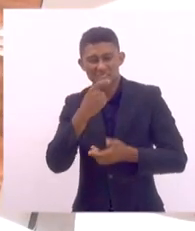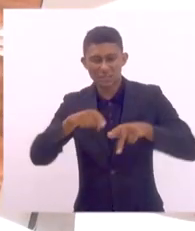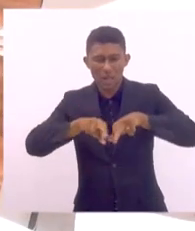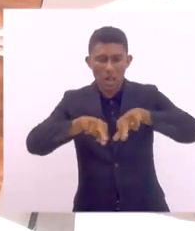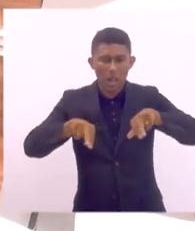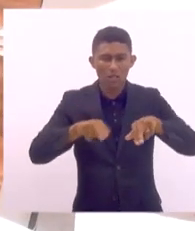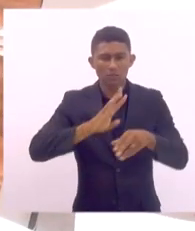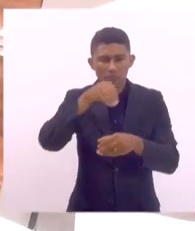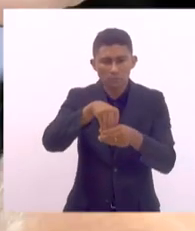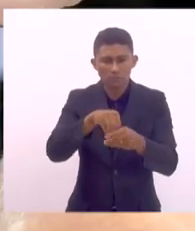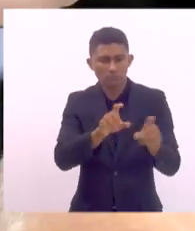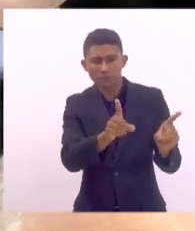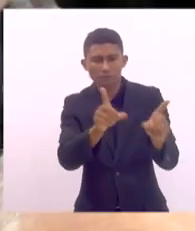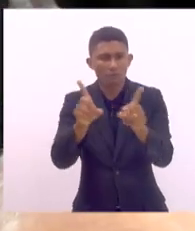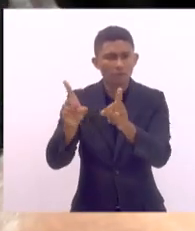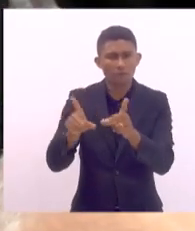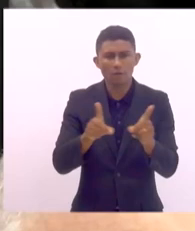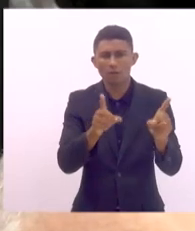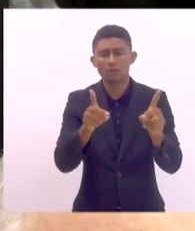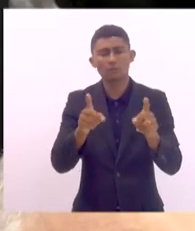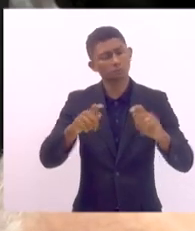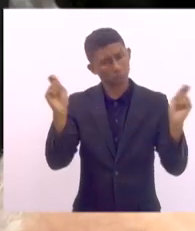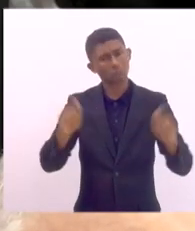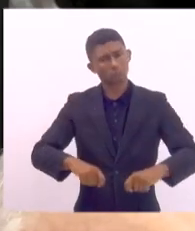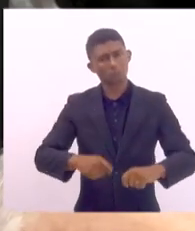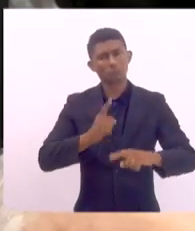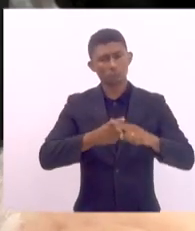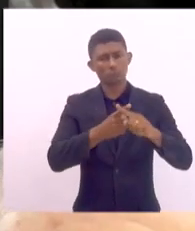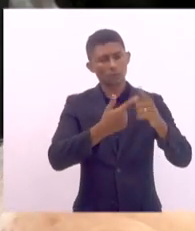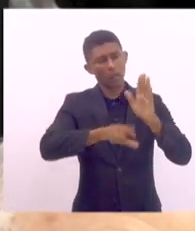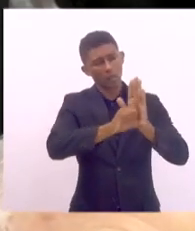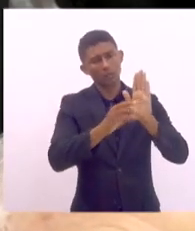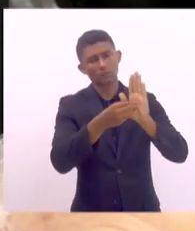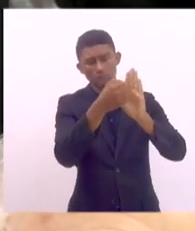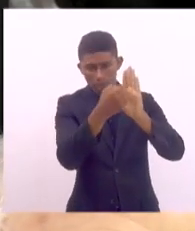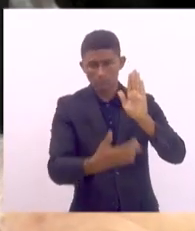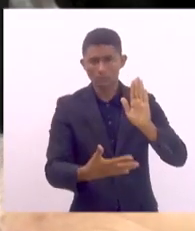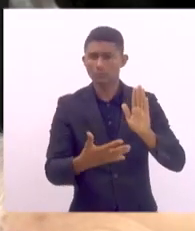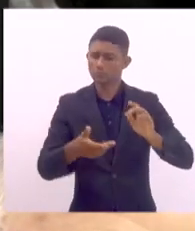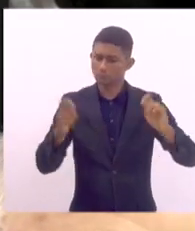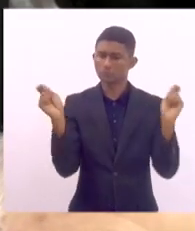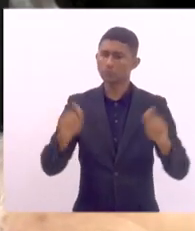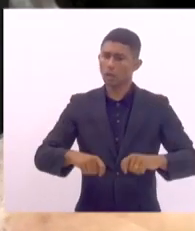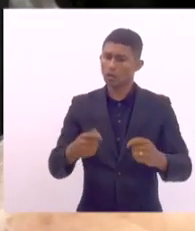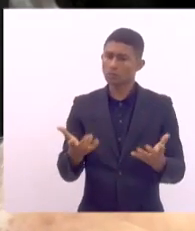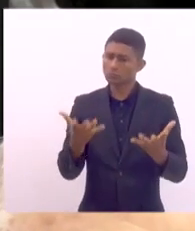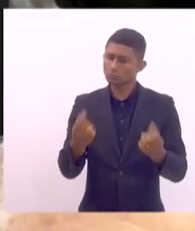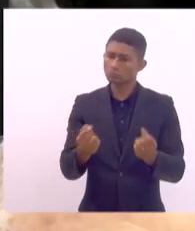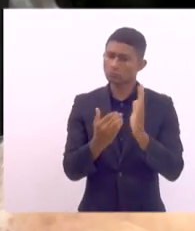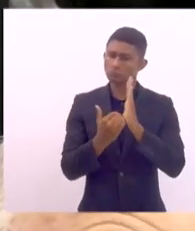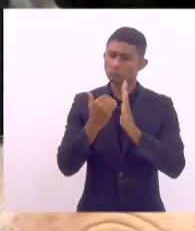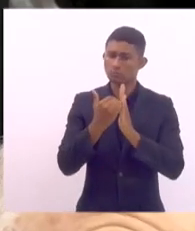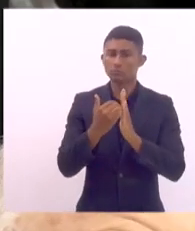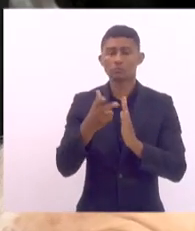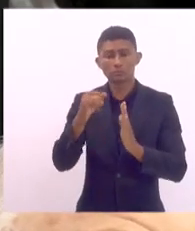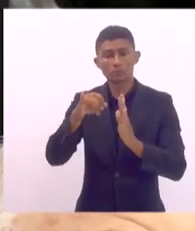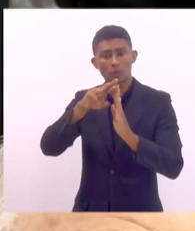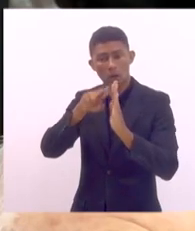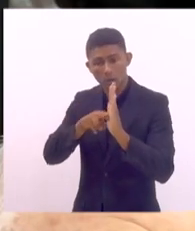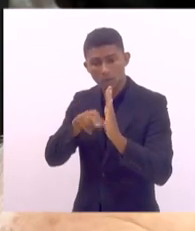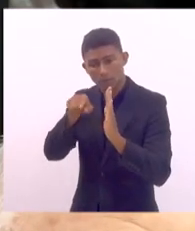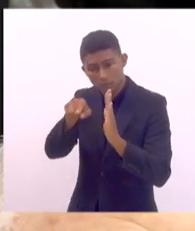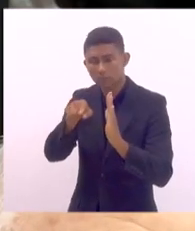dá para acolher, porque a própria lei admite que existe a possibilidade de estender desde que isso seja regulamentado, a gente aqui está